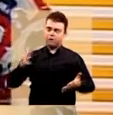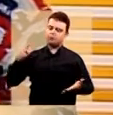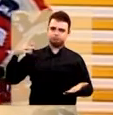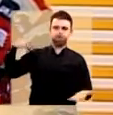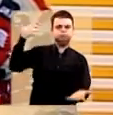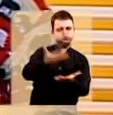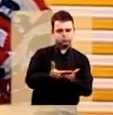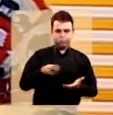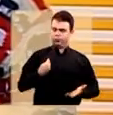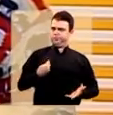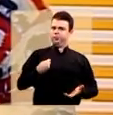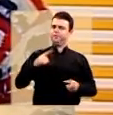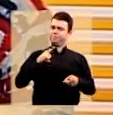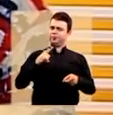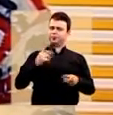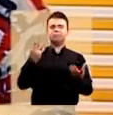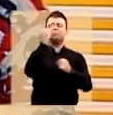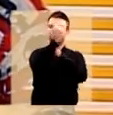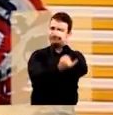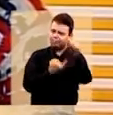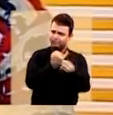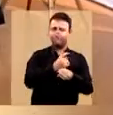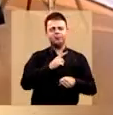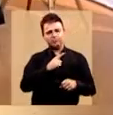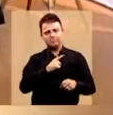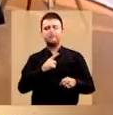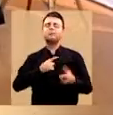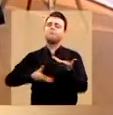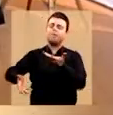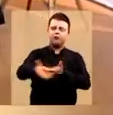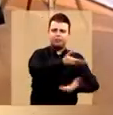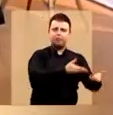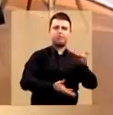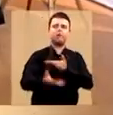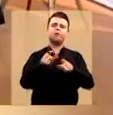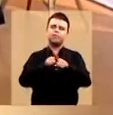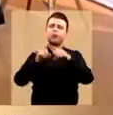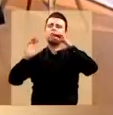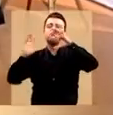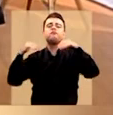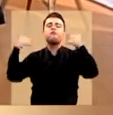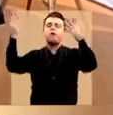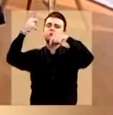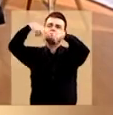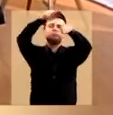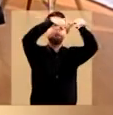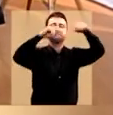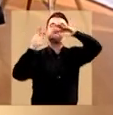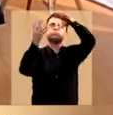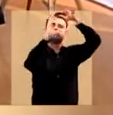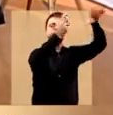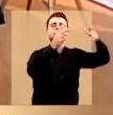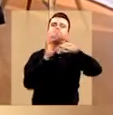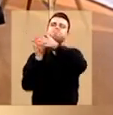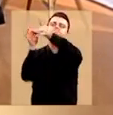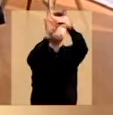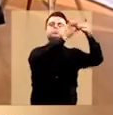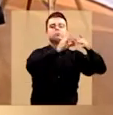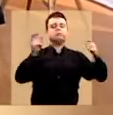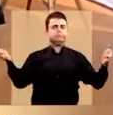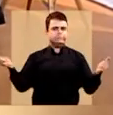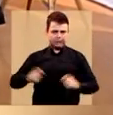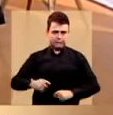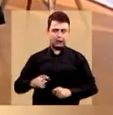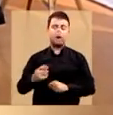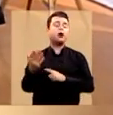coisa que hoje, através da internet, a gente consegue ter esse diálogo. E então, esse diálogo com a comunidade internacional, e a internet propicia isso, né? Tá